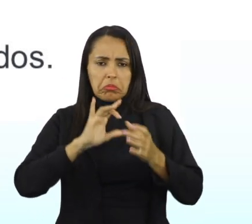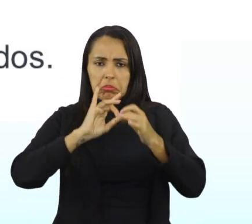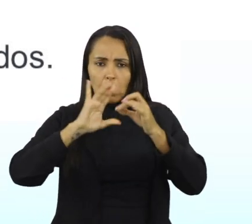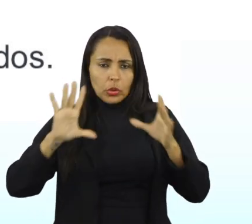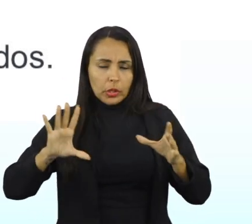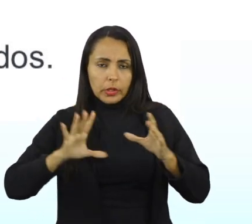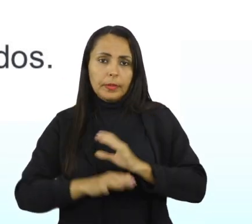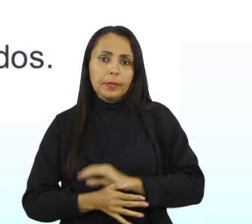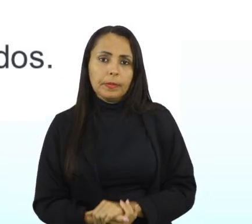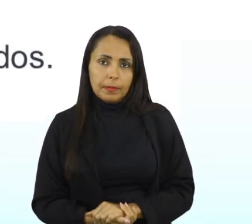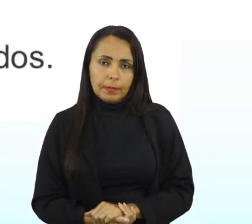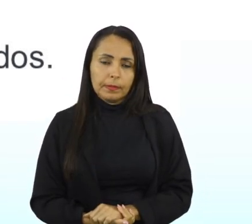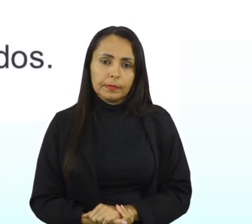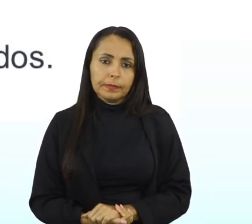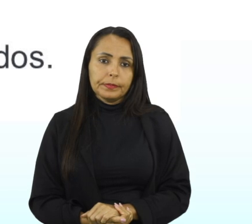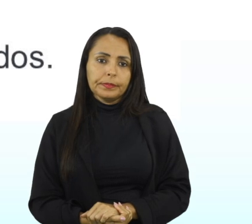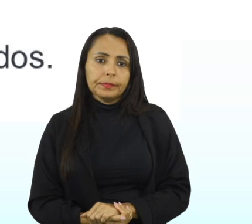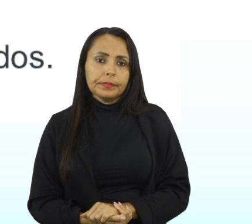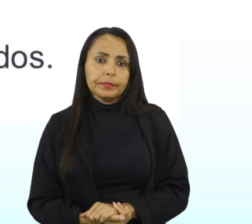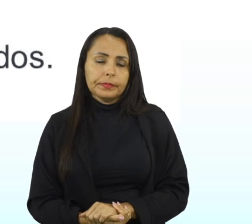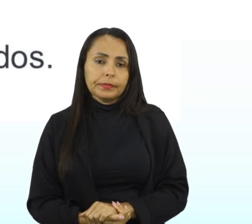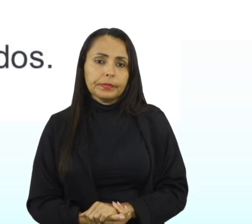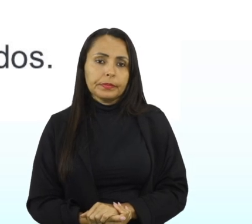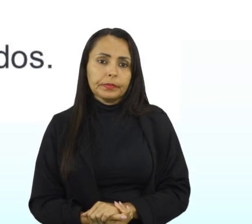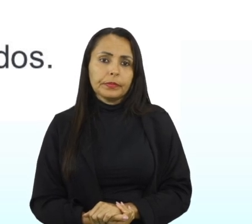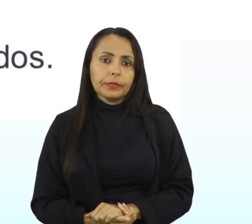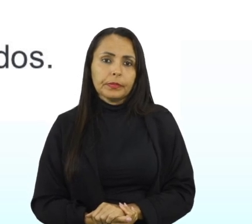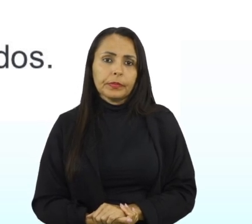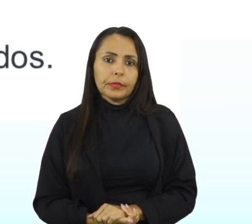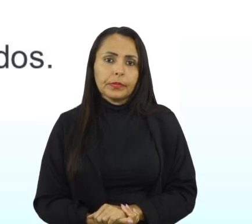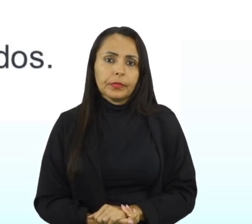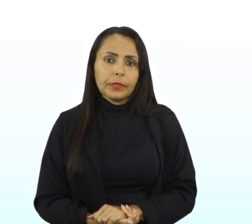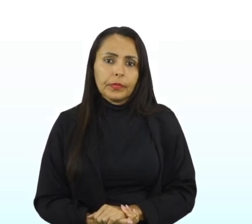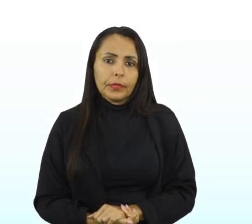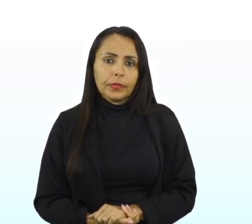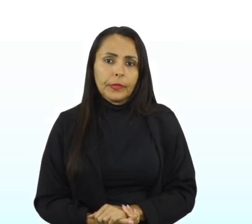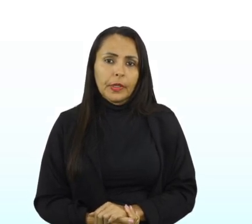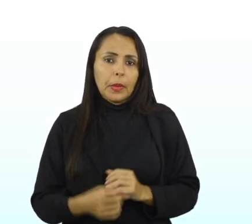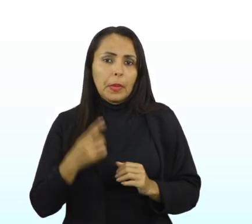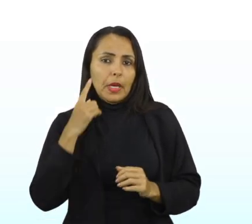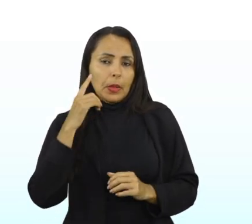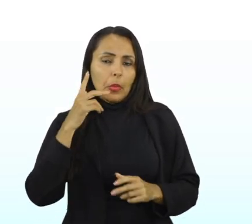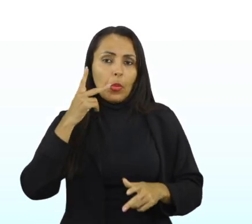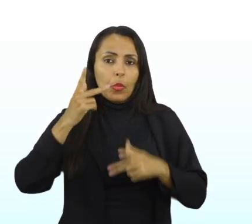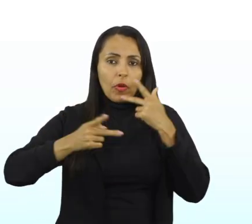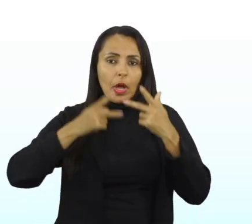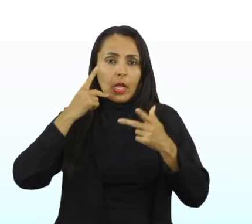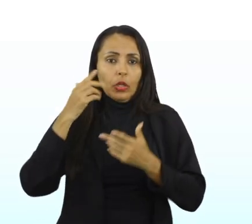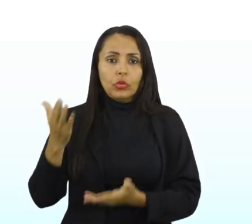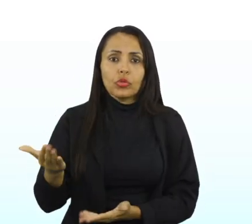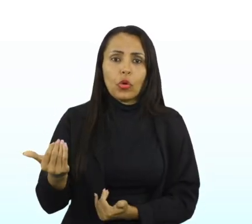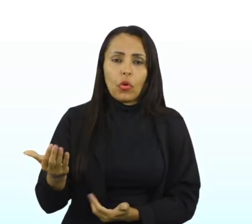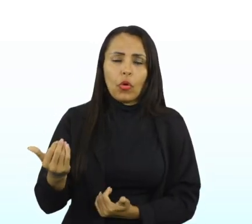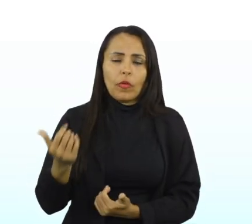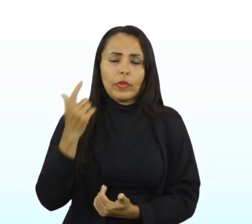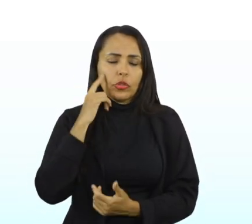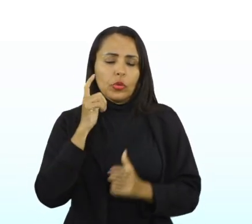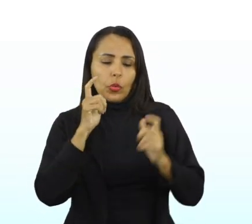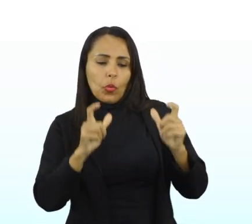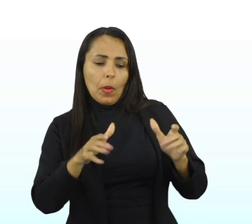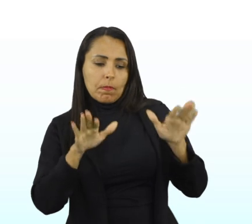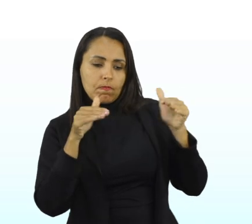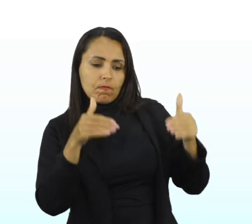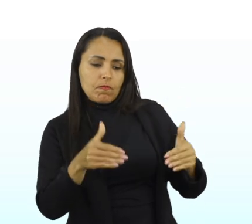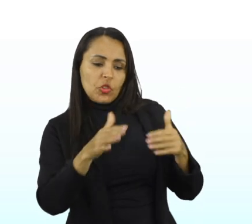Coloquial, mais espontânea. Vamos dar uma olhada. Na letra D, empregada por falantes urbanos, jovens de